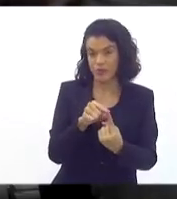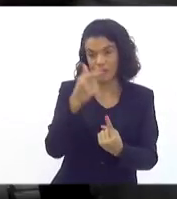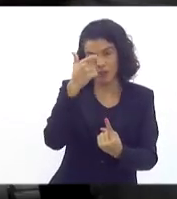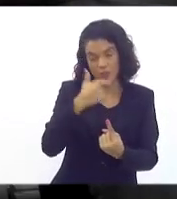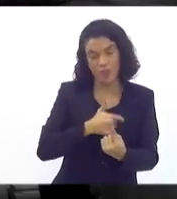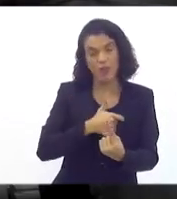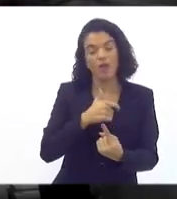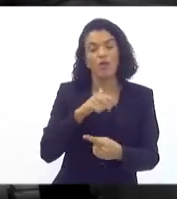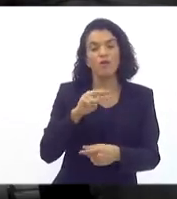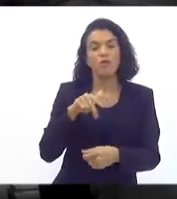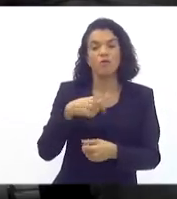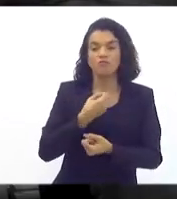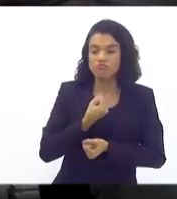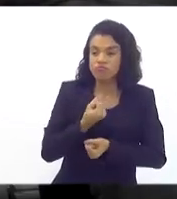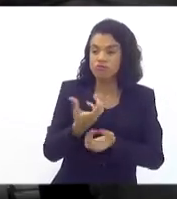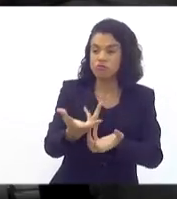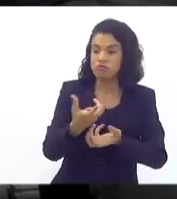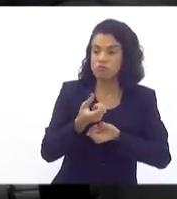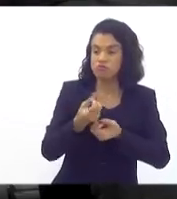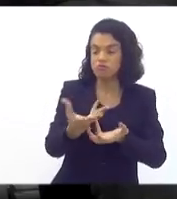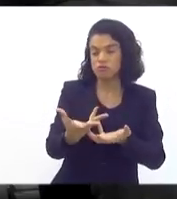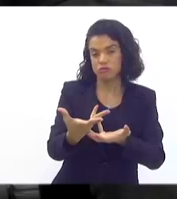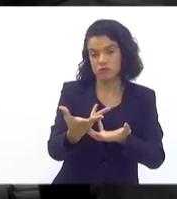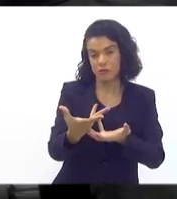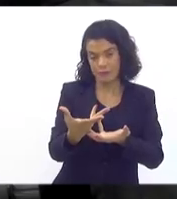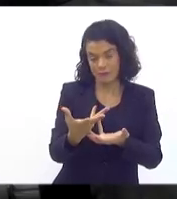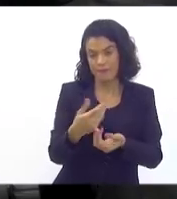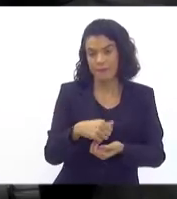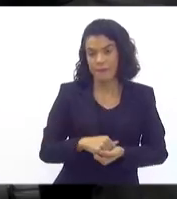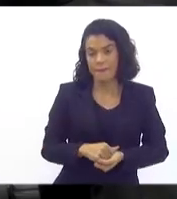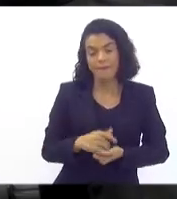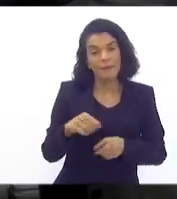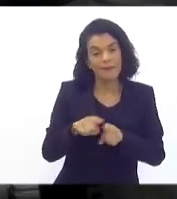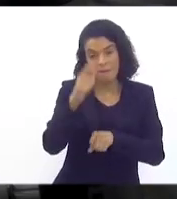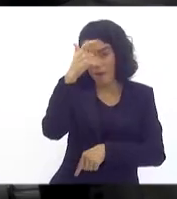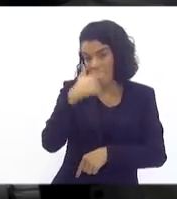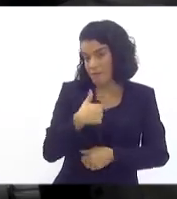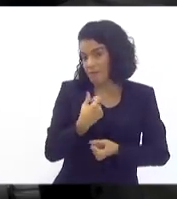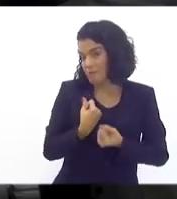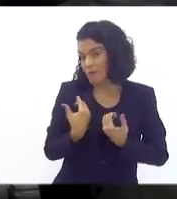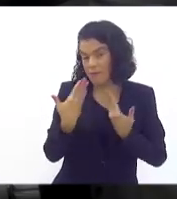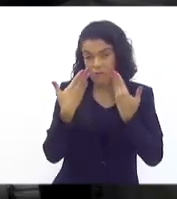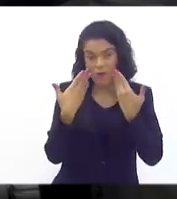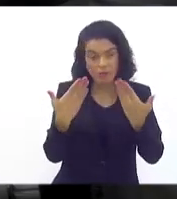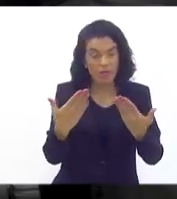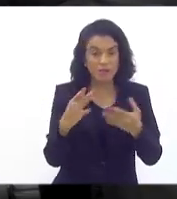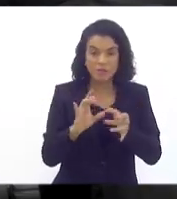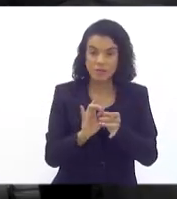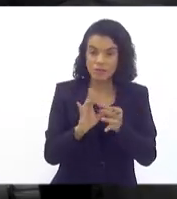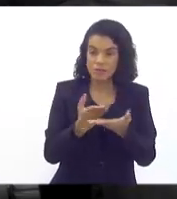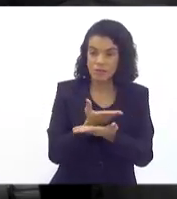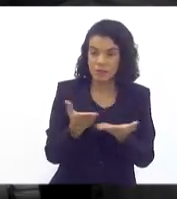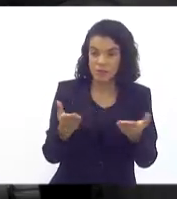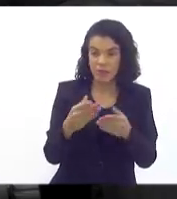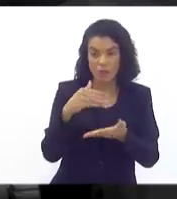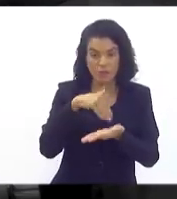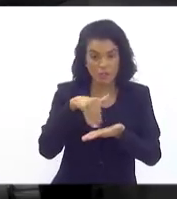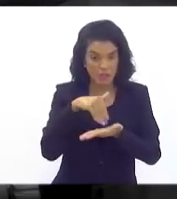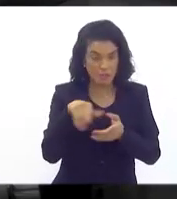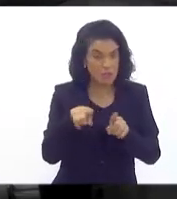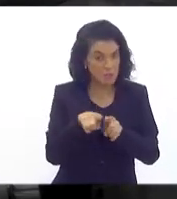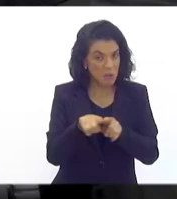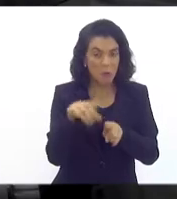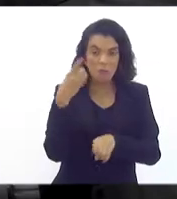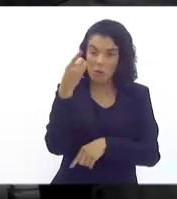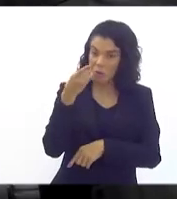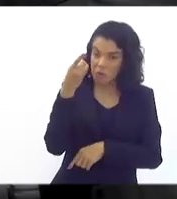colocar a disposição dos Senhores manifestar e me colocar à disposição até porque não só como como secretário mas como Deputado